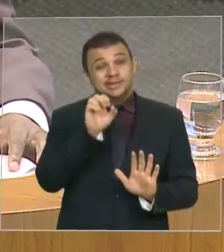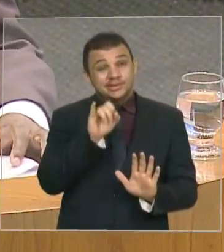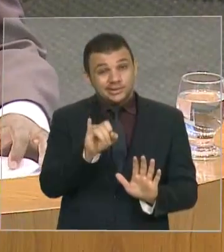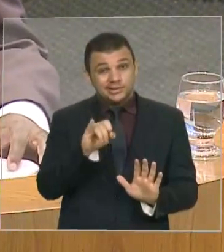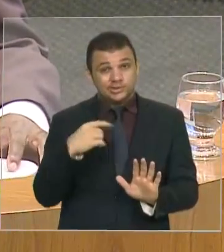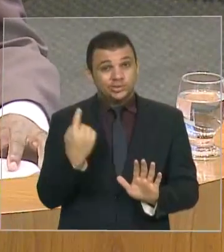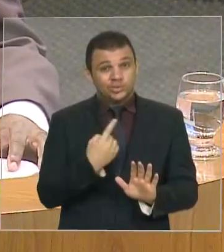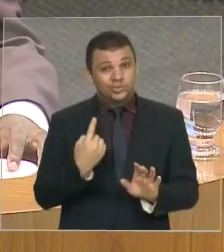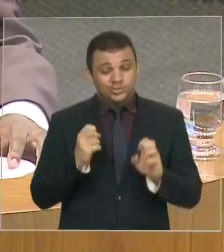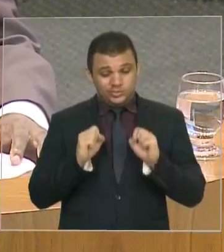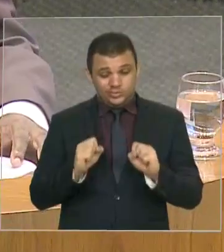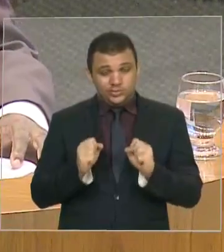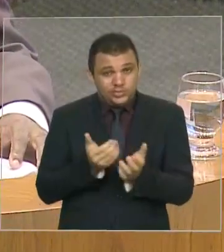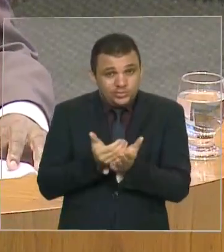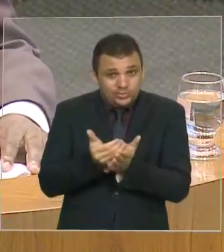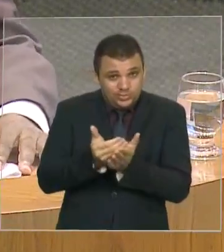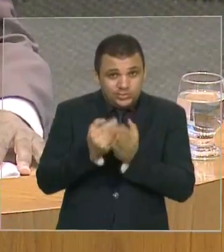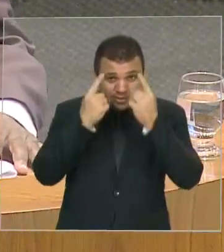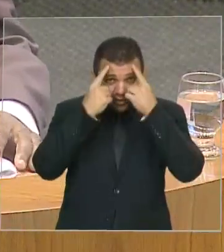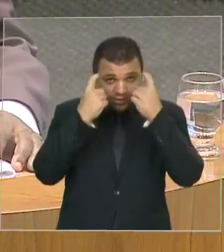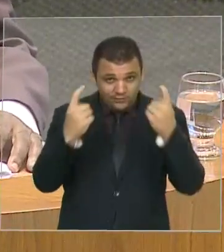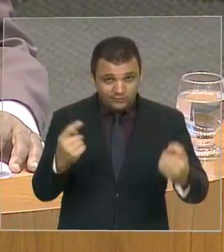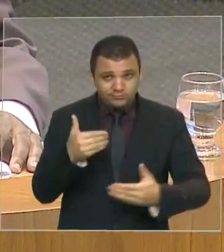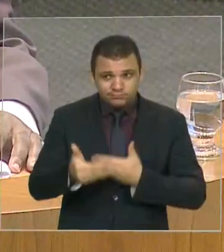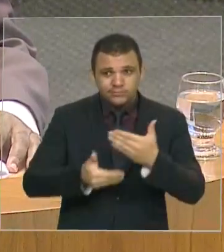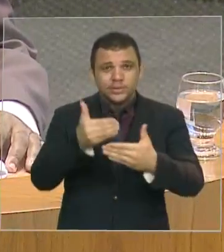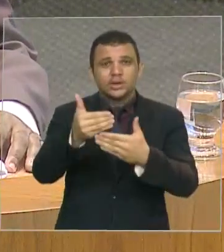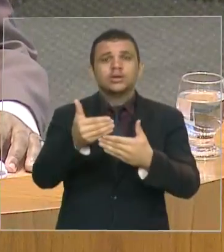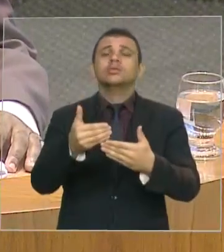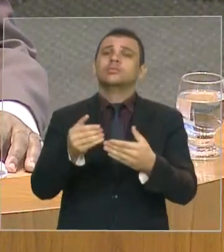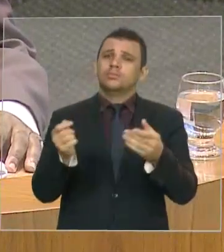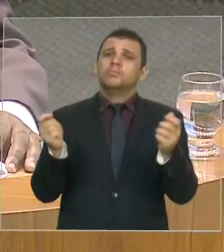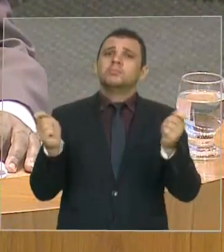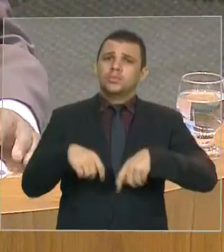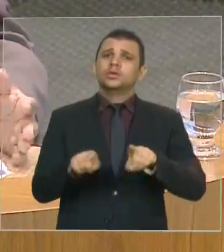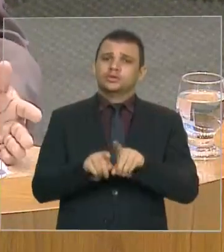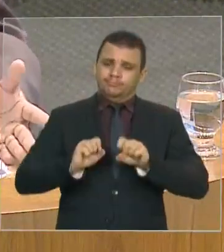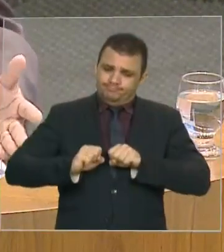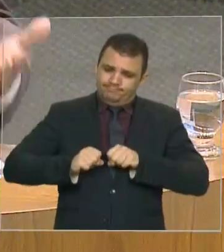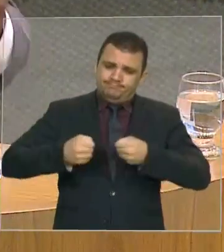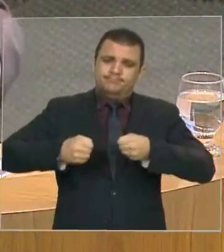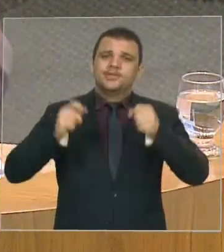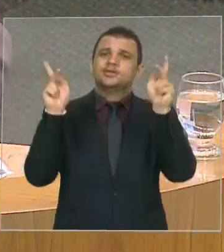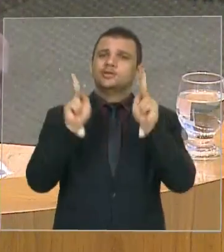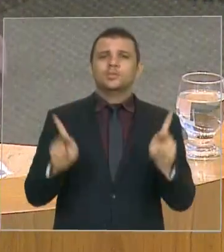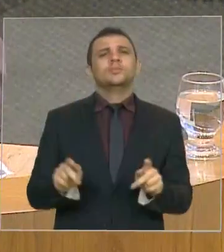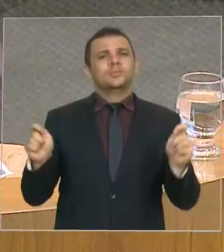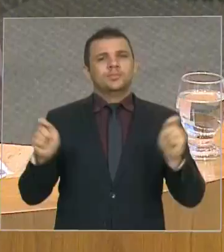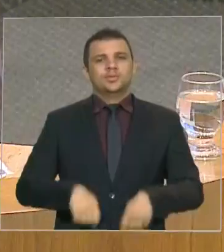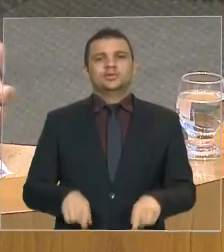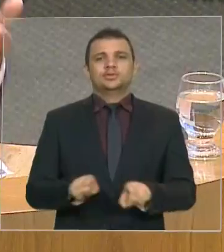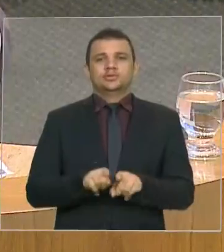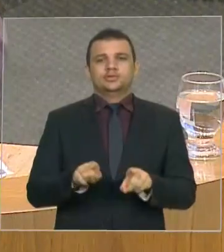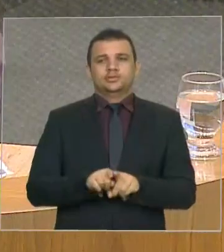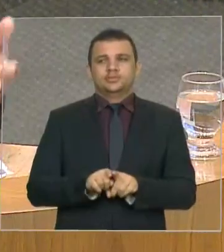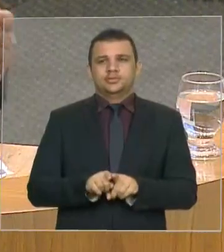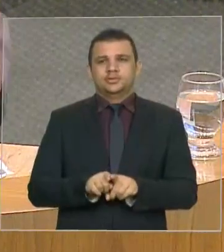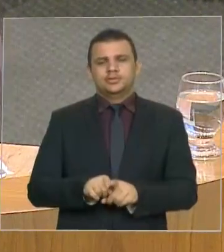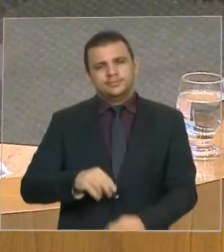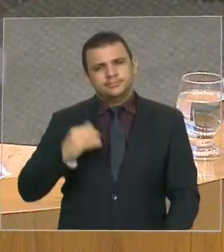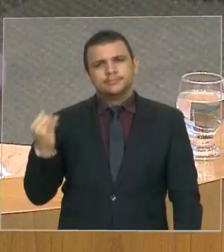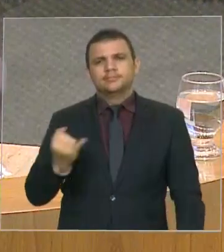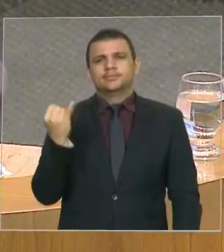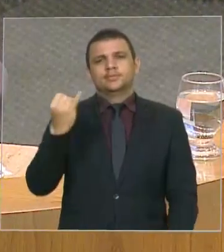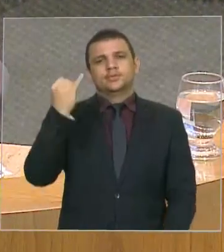da violência, nós também podemos construir a paz. Esse é um grande chamado ao